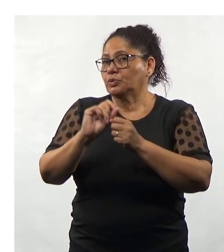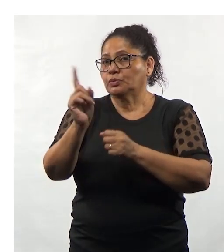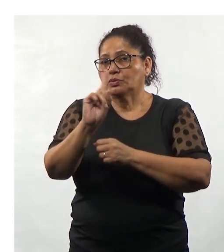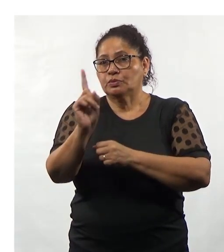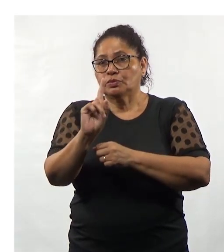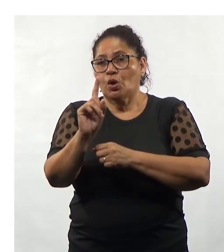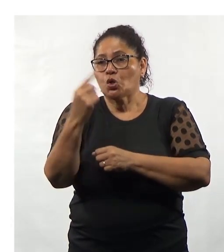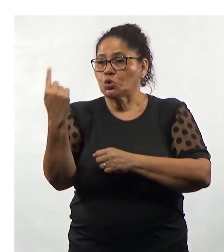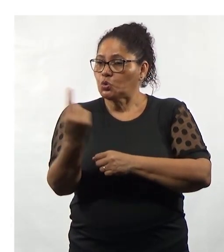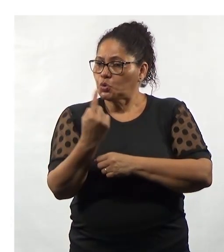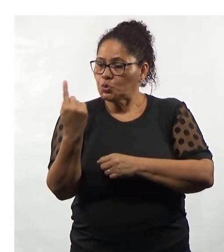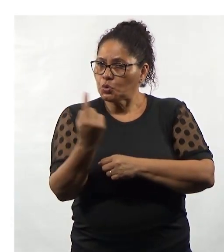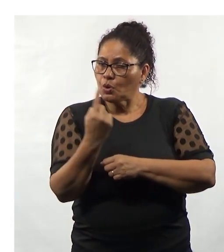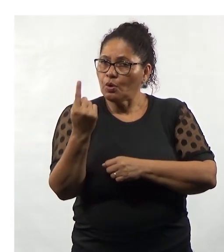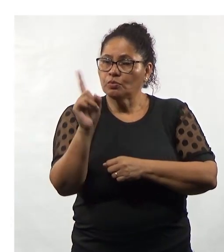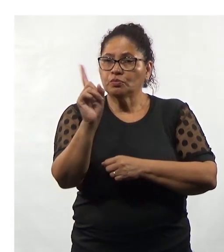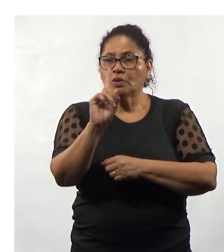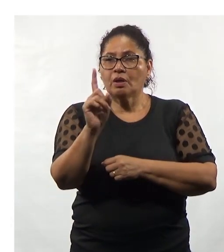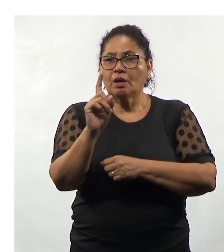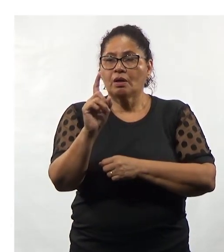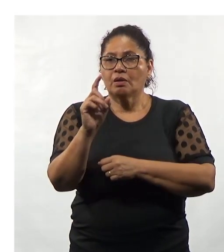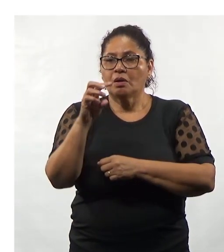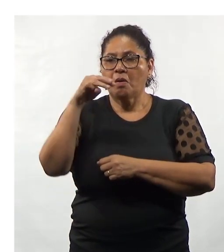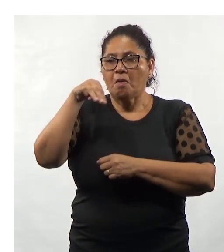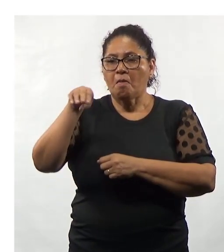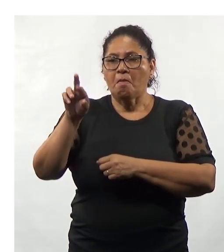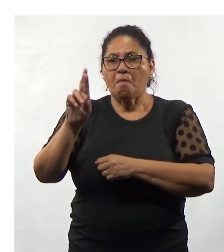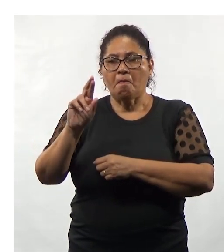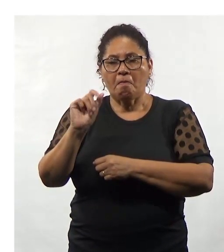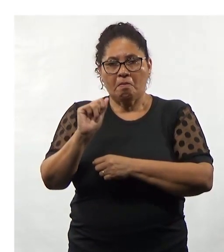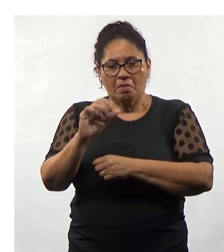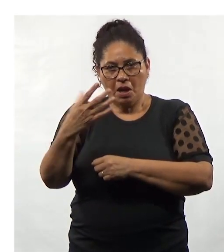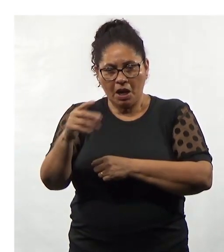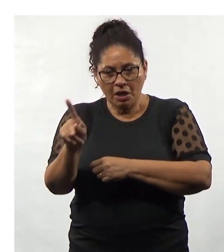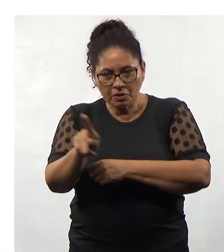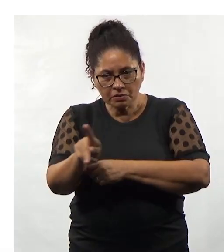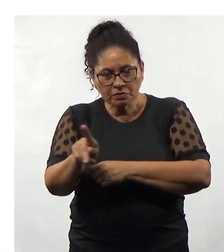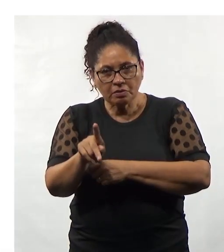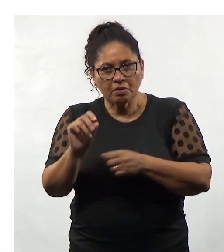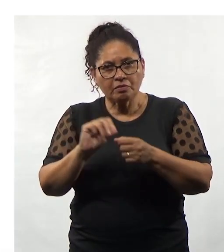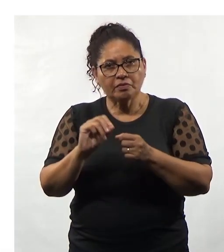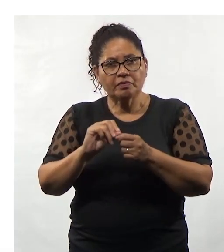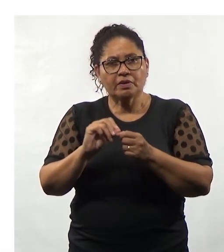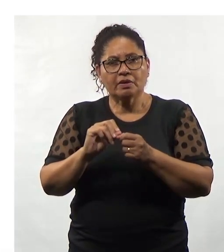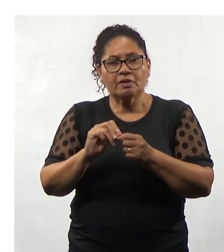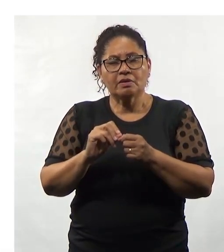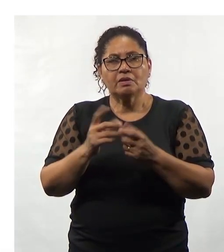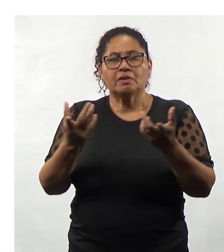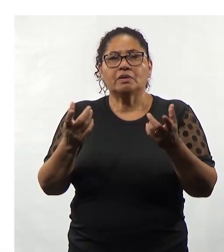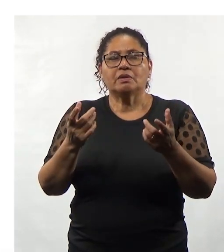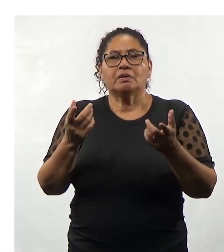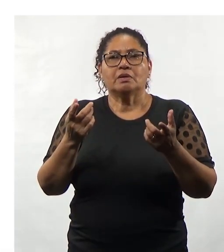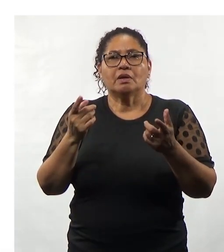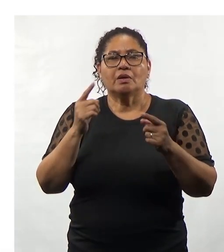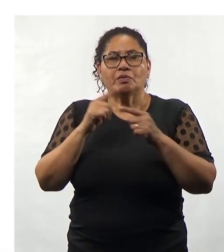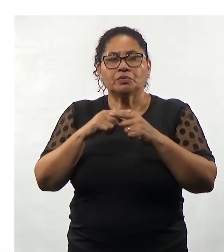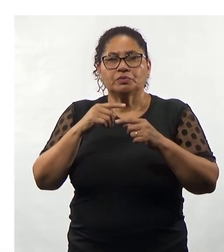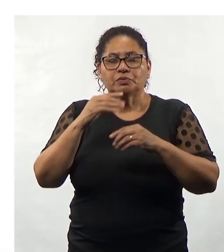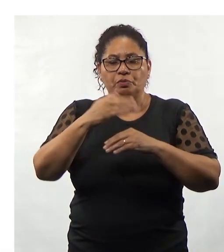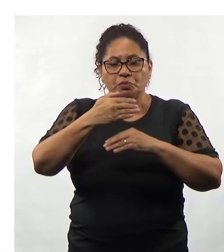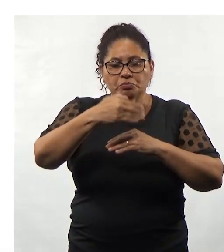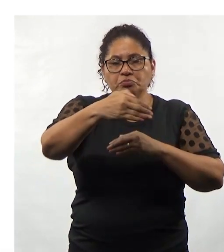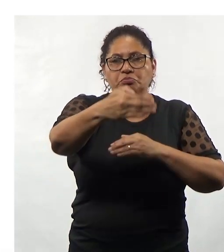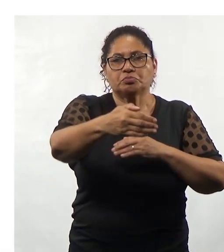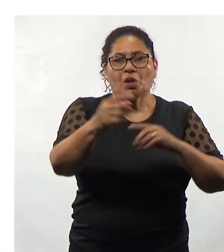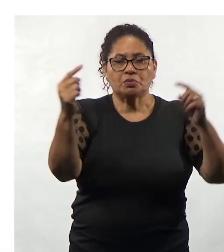isso sozinhos, pessoal. Não é o professor Marcos que fez isso, ou que vai fazer a definição, né? O processo